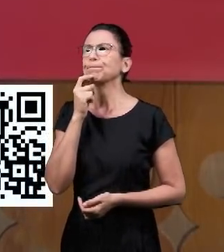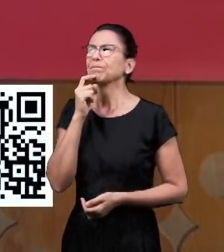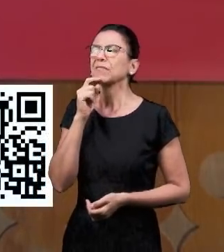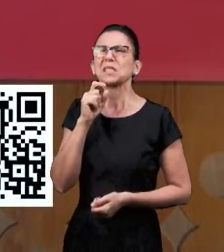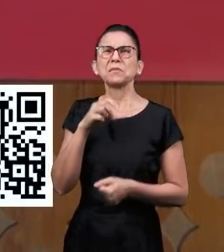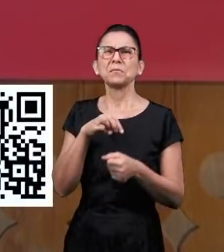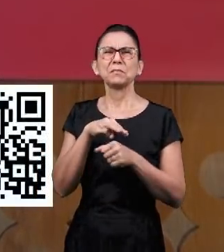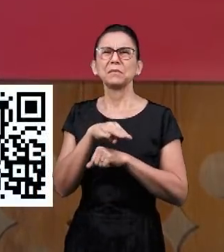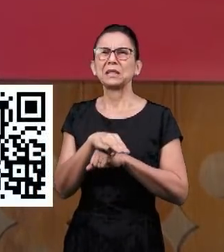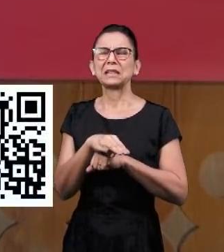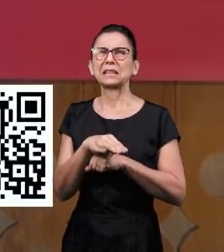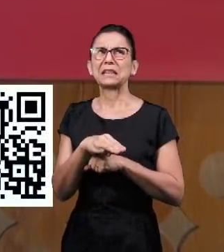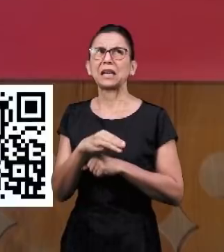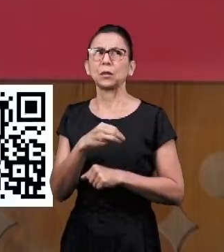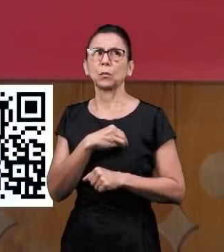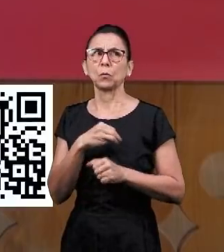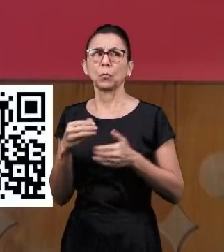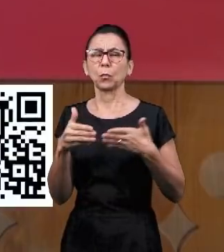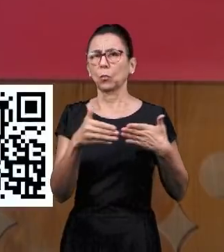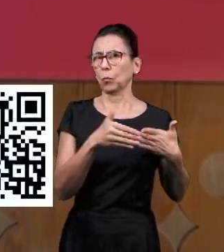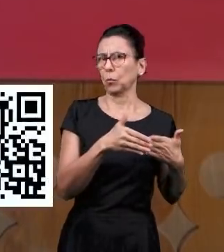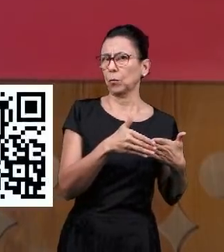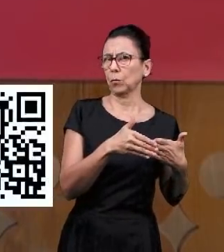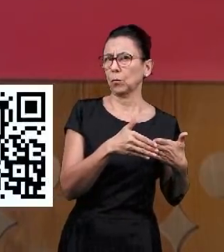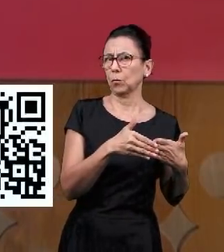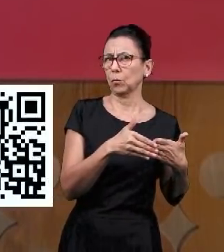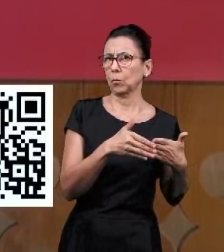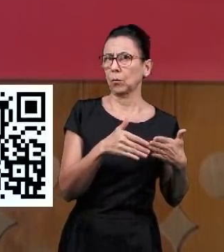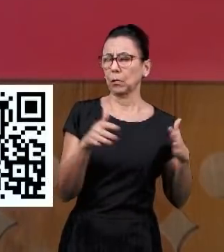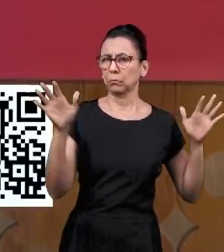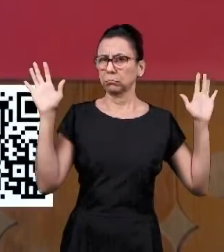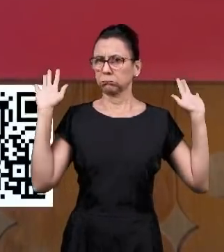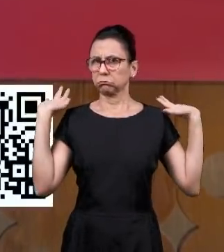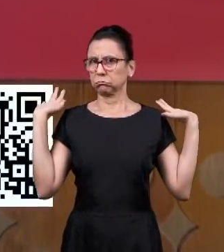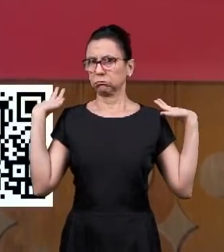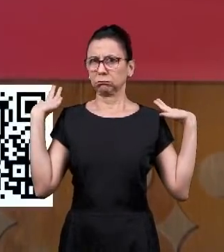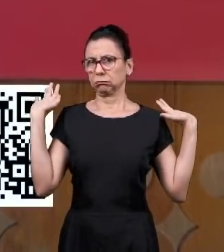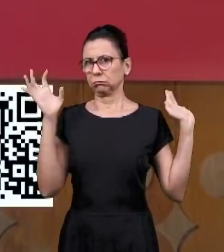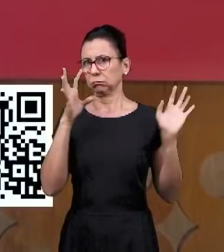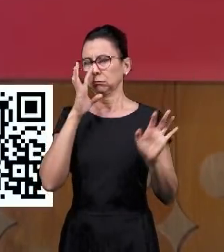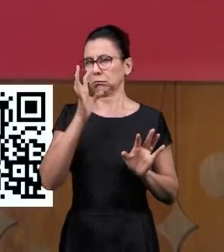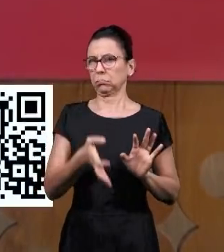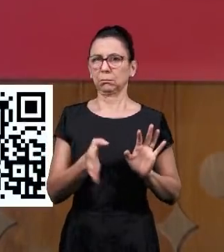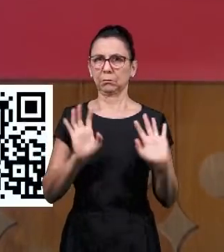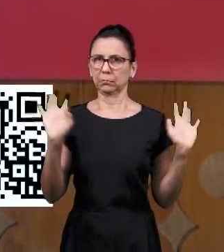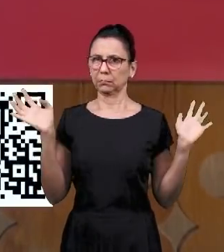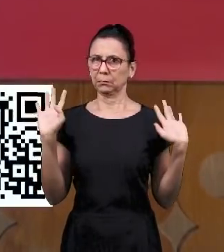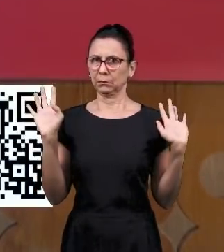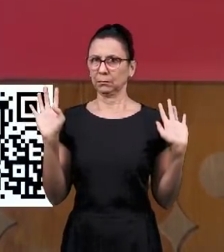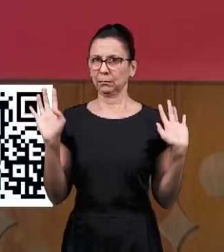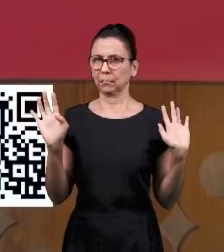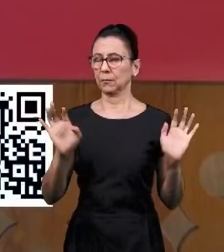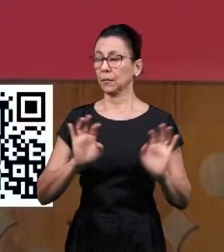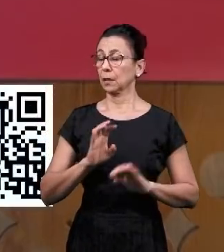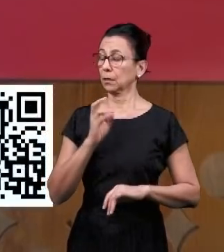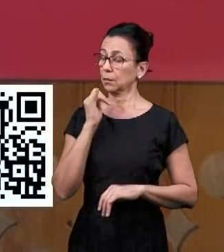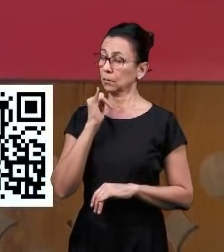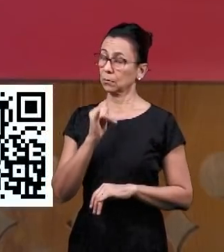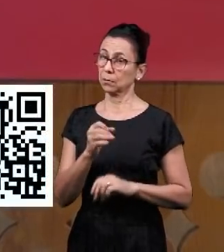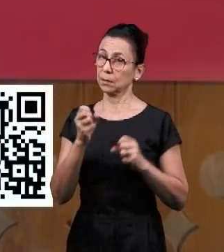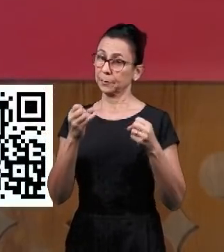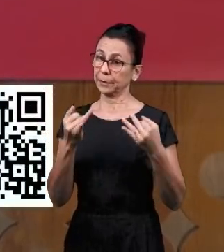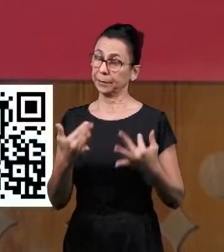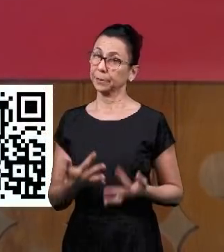da iniquidade? Ministério da iniquidade, eu não estou fazendo acusação a ninguém. Eu só estou dizendo o seguinte, que